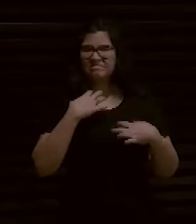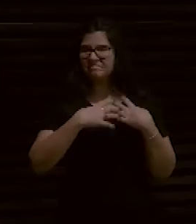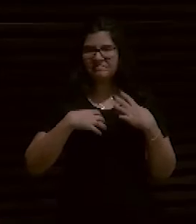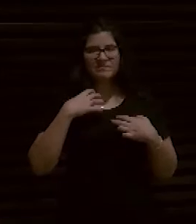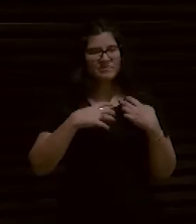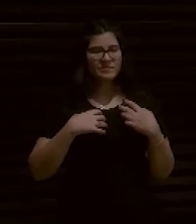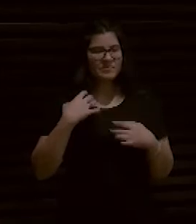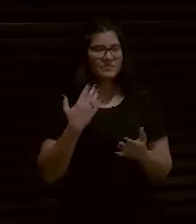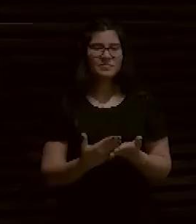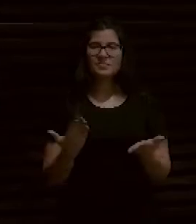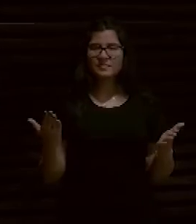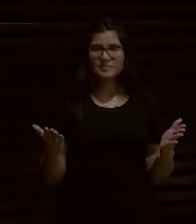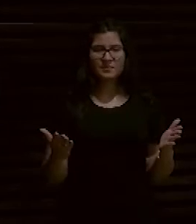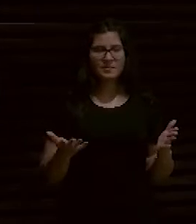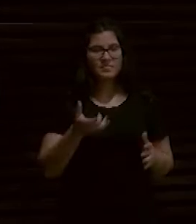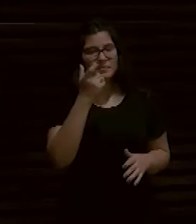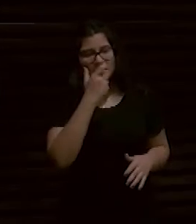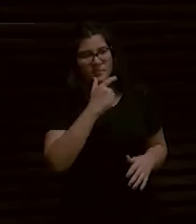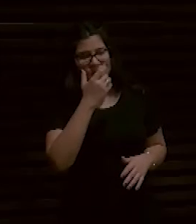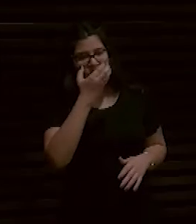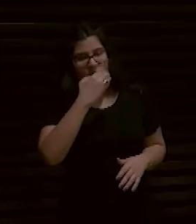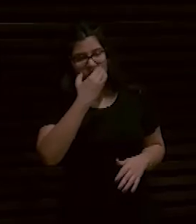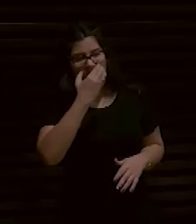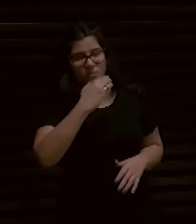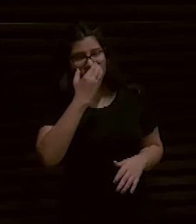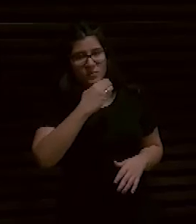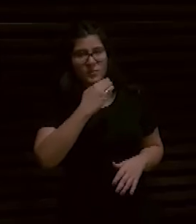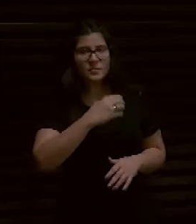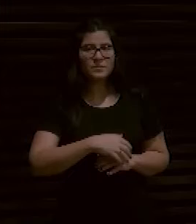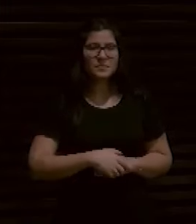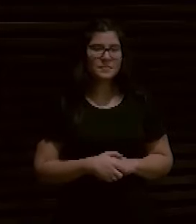perturba, nem deixa de dar fruto.